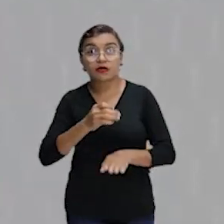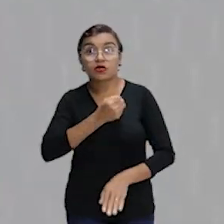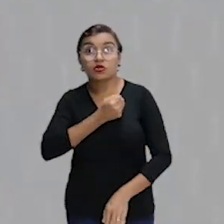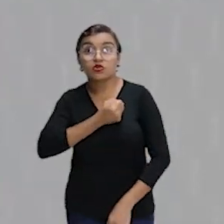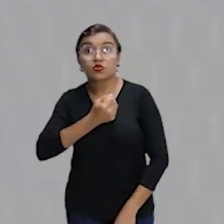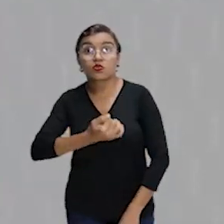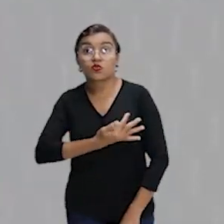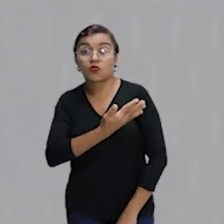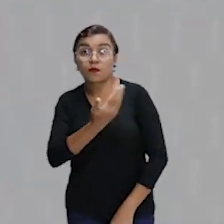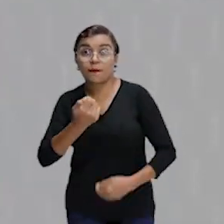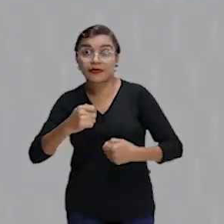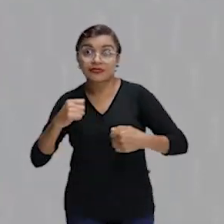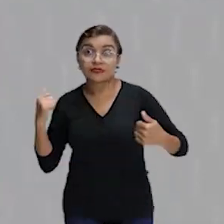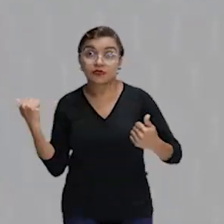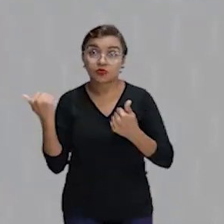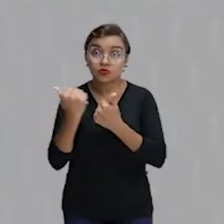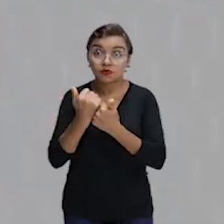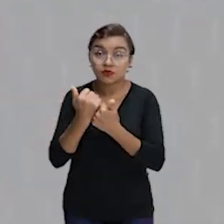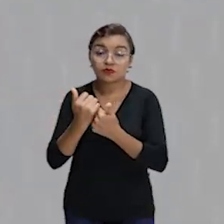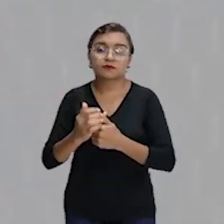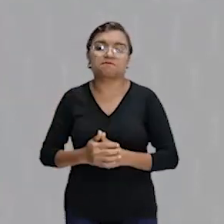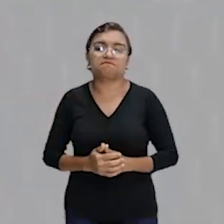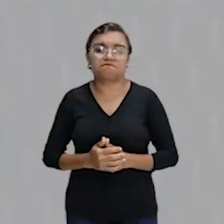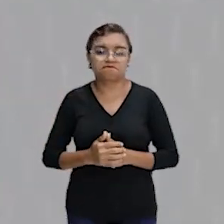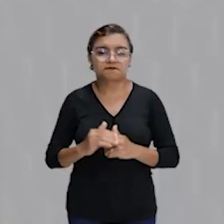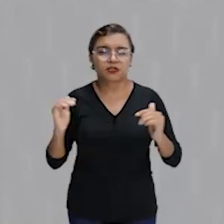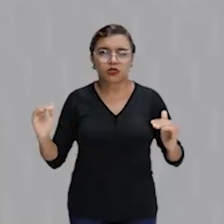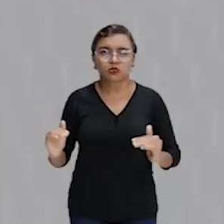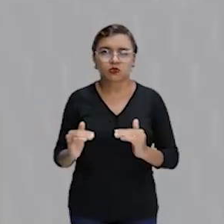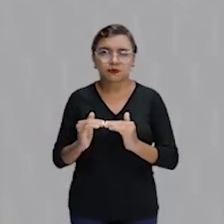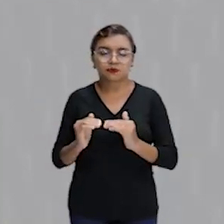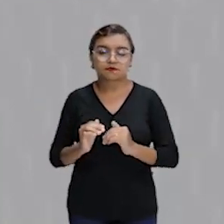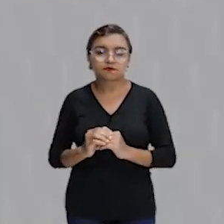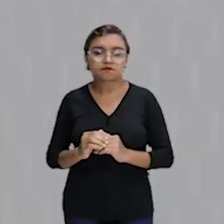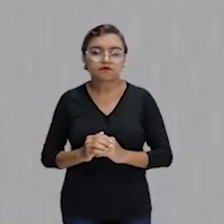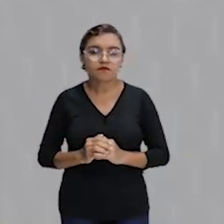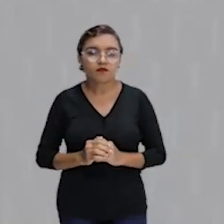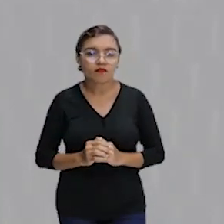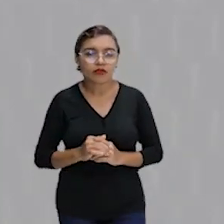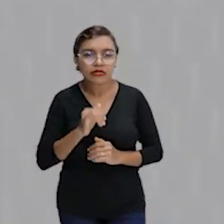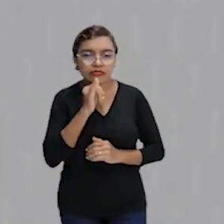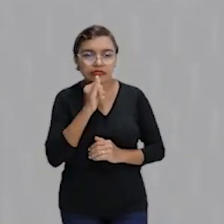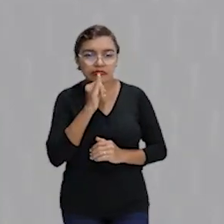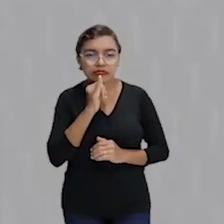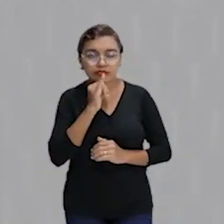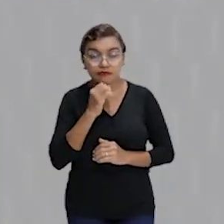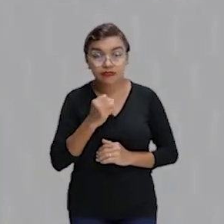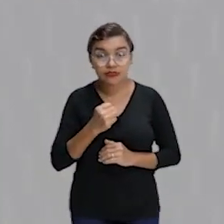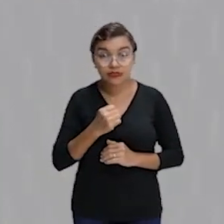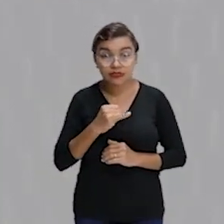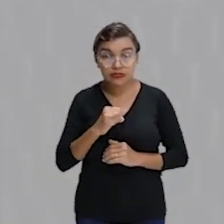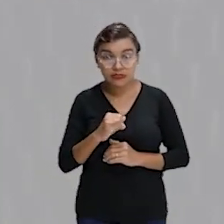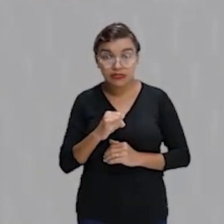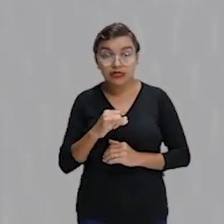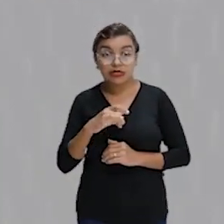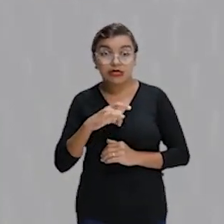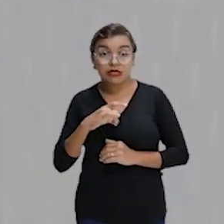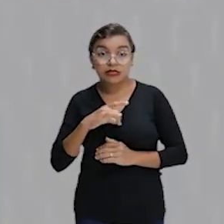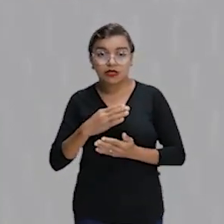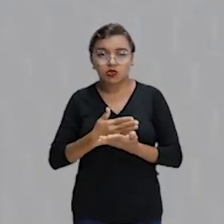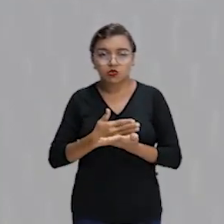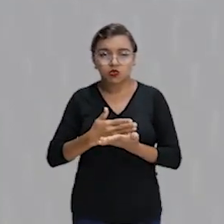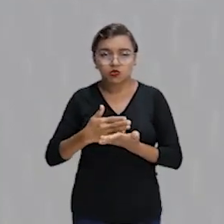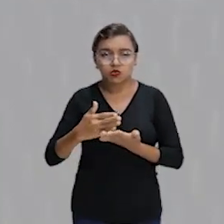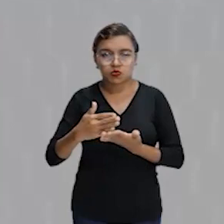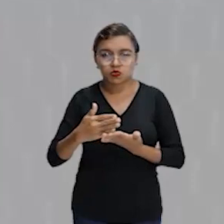ser substituídos, associados, tá bom? Então, vamos lá. Olha a pergunta. Se uma cultura tem